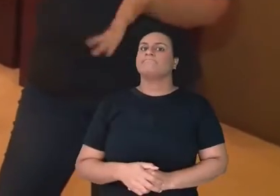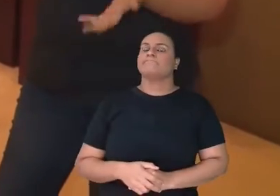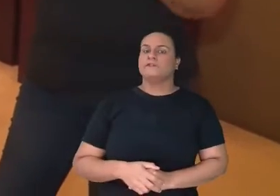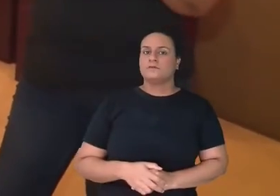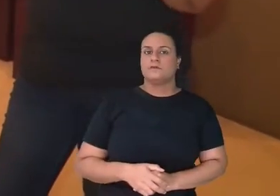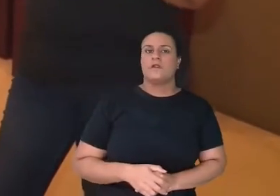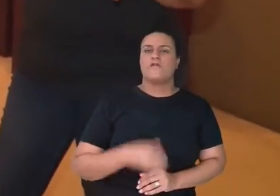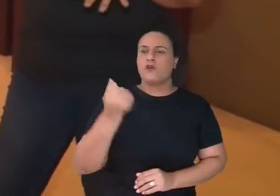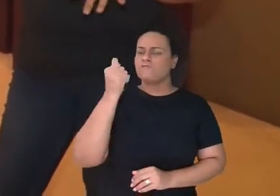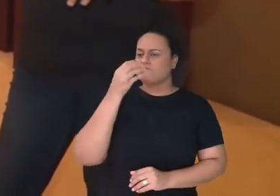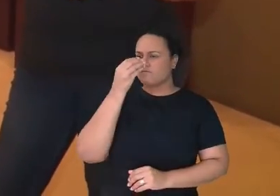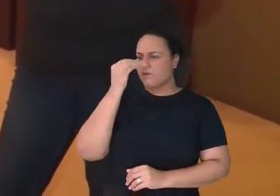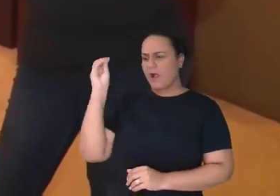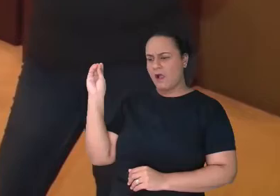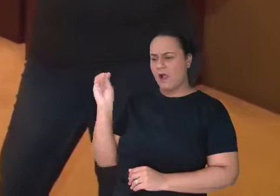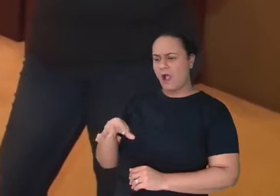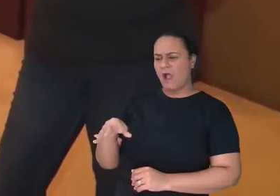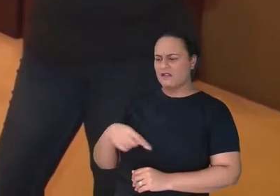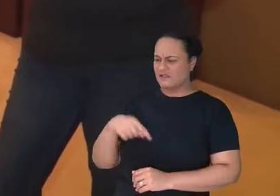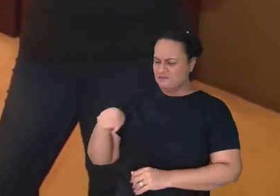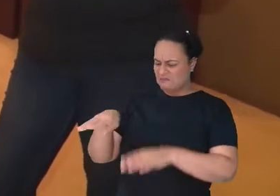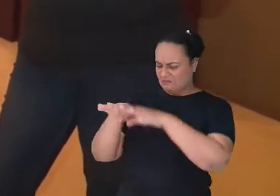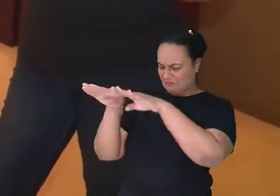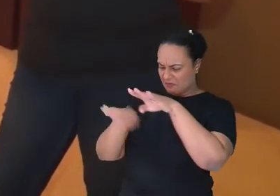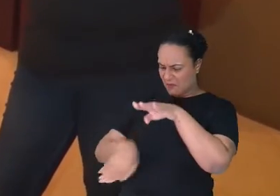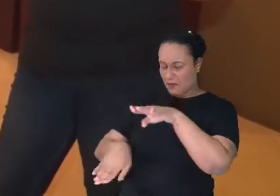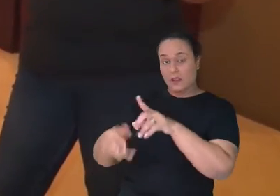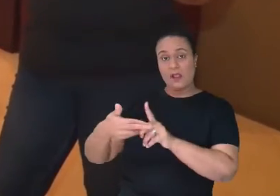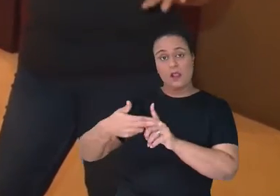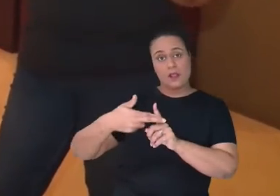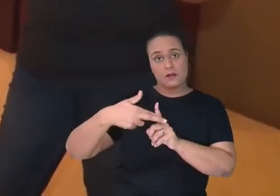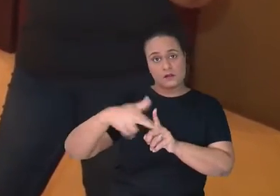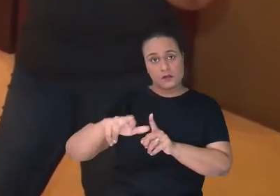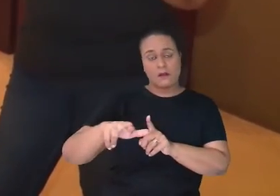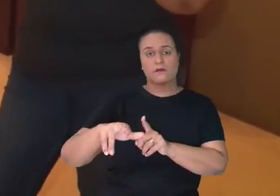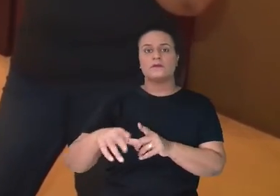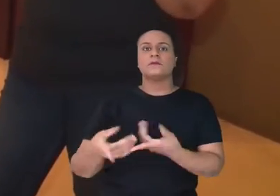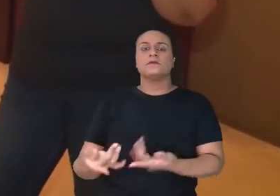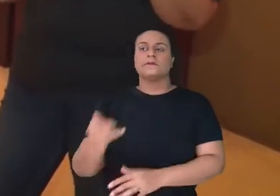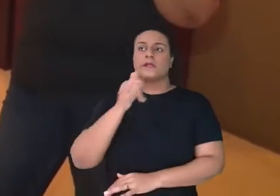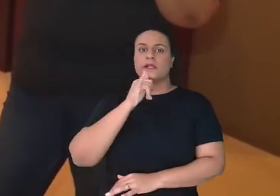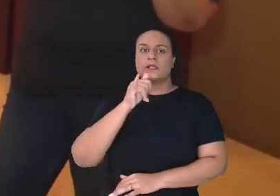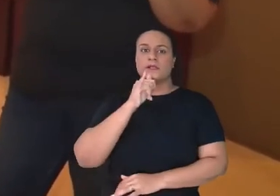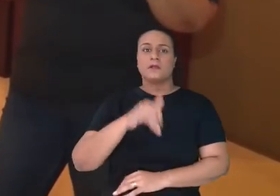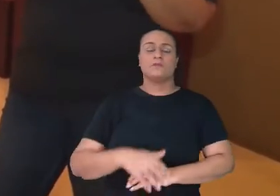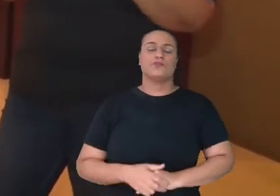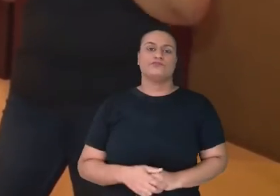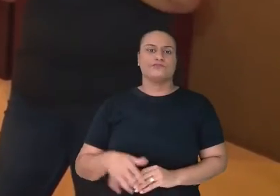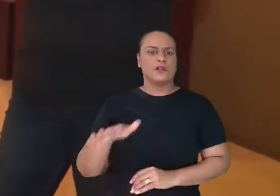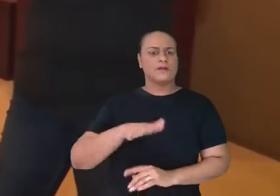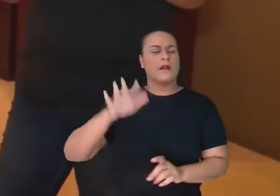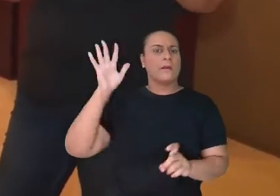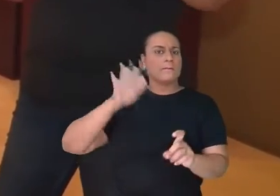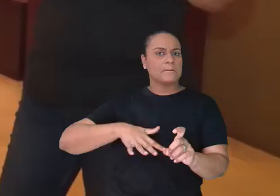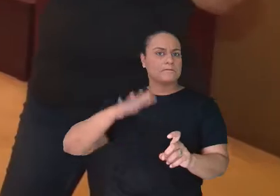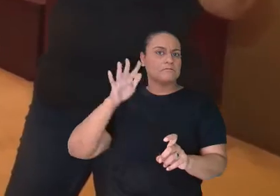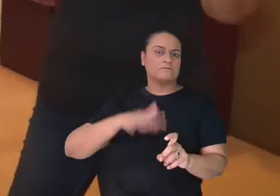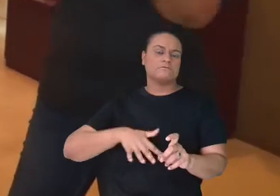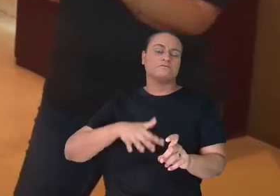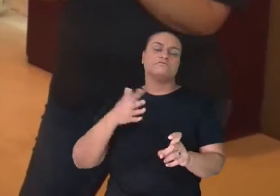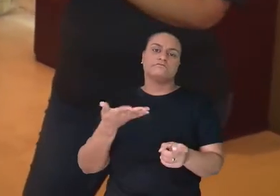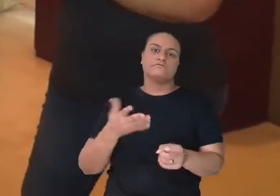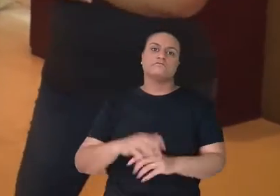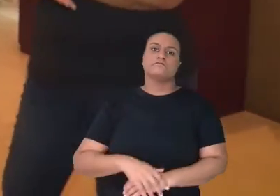tratada como inferior, e que essas religiões são tratadas, por exemplo, no campo da mitologia e não de